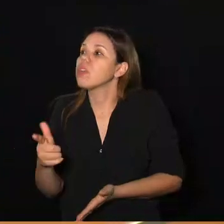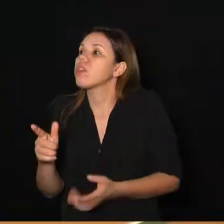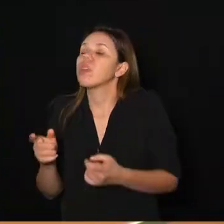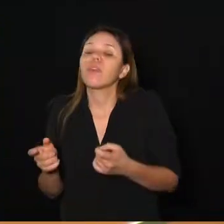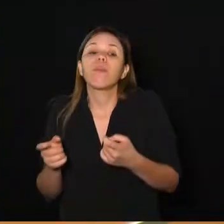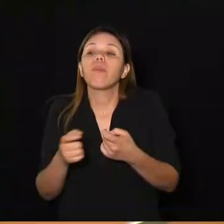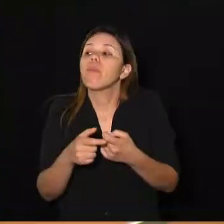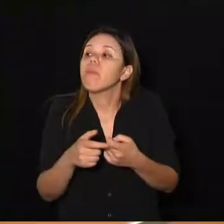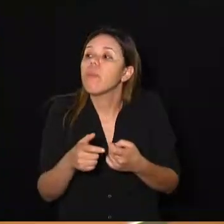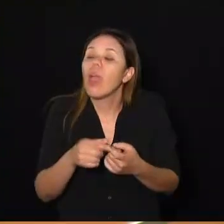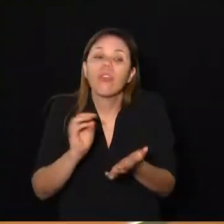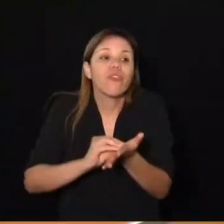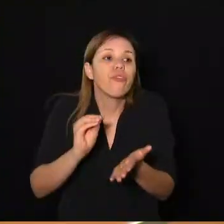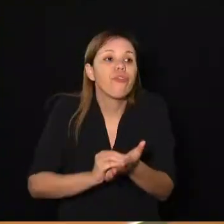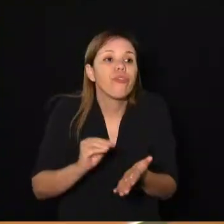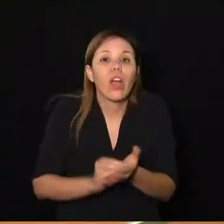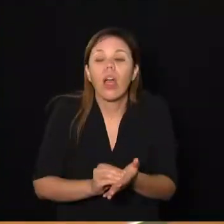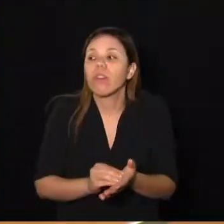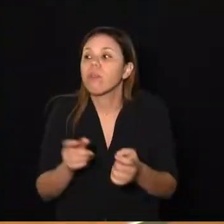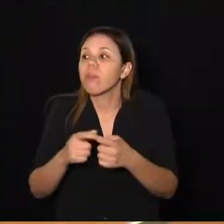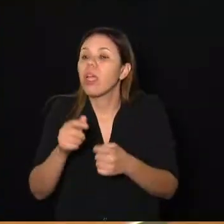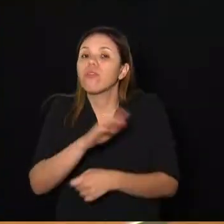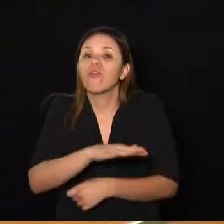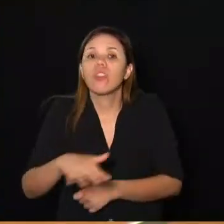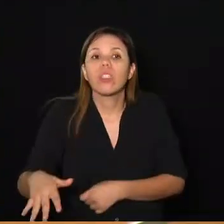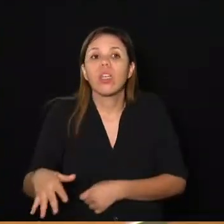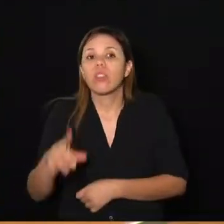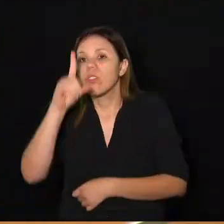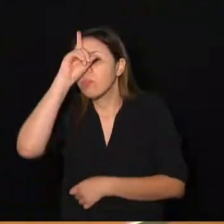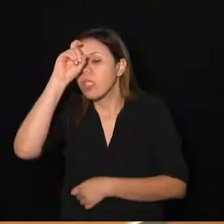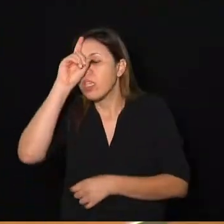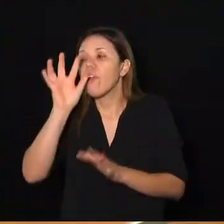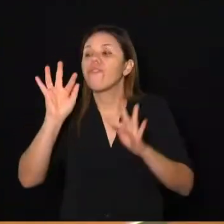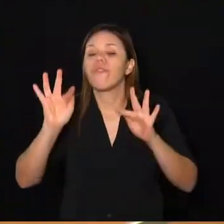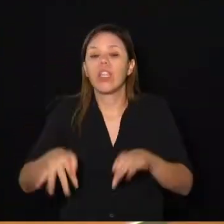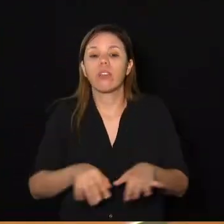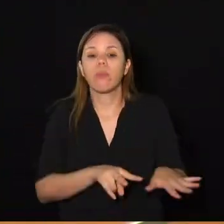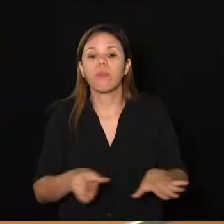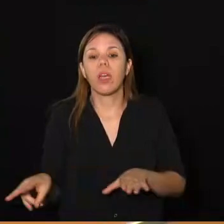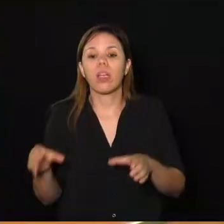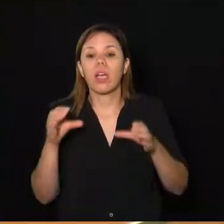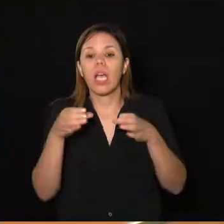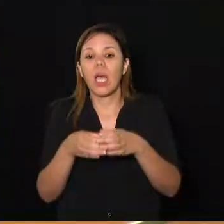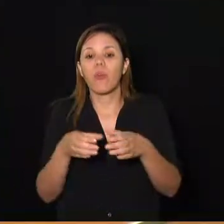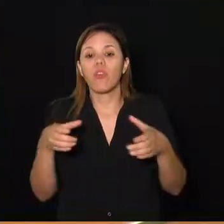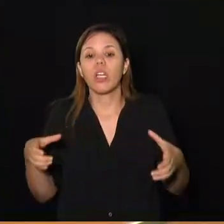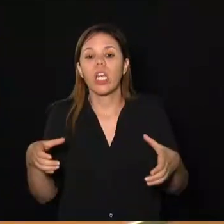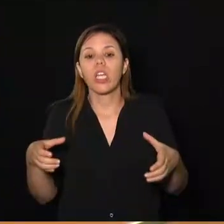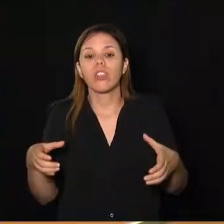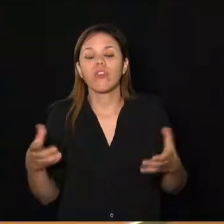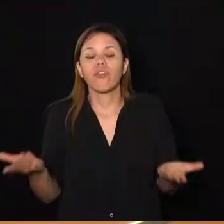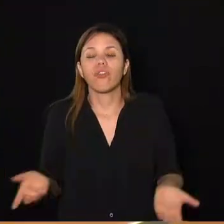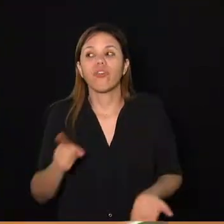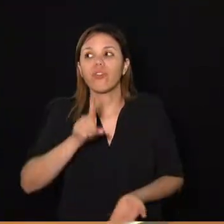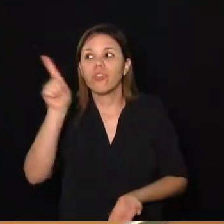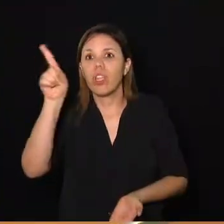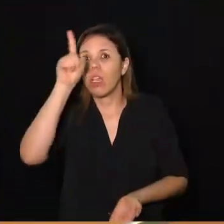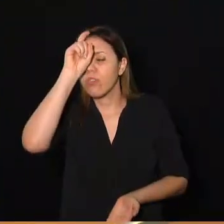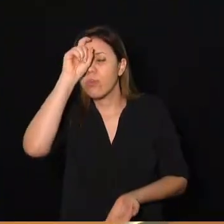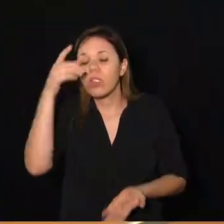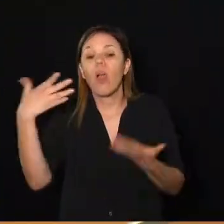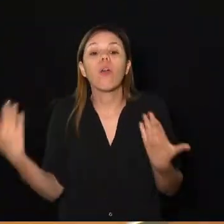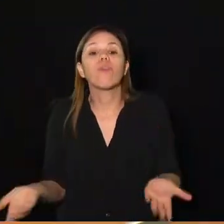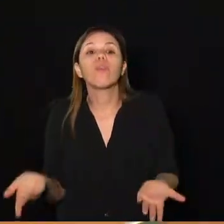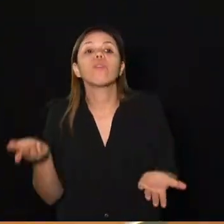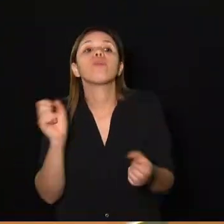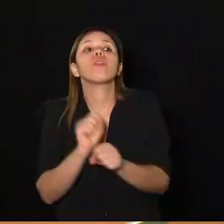semana nos nossos hospitais aqui é no pronto-socorro do Campo Grande então o nós vamos esperar sobre este